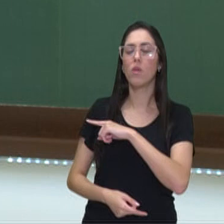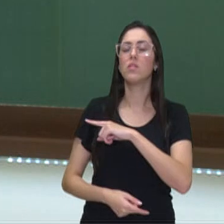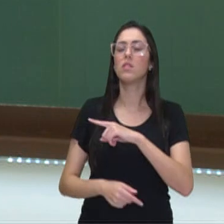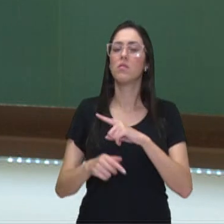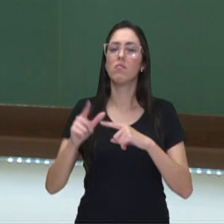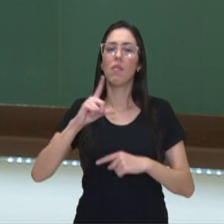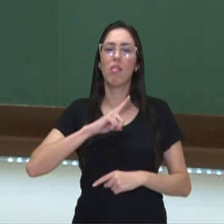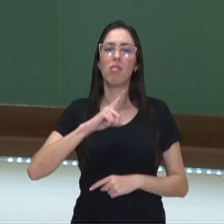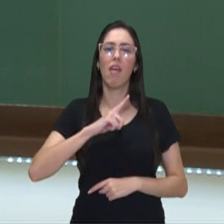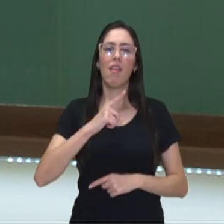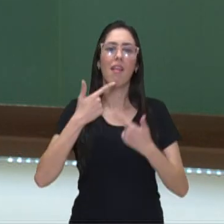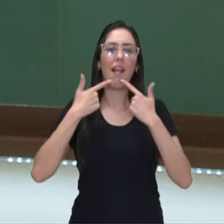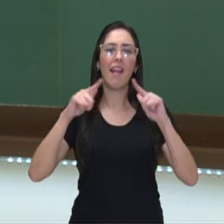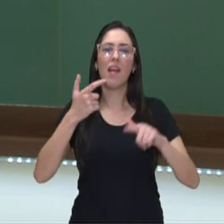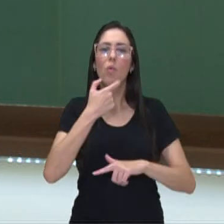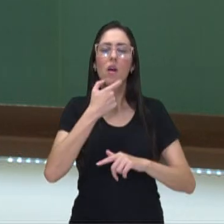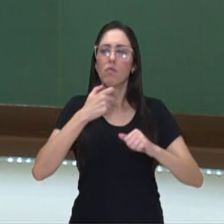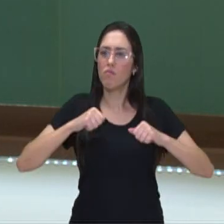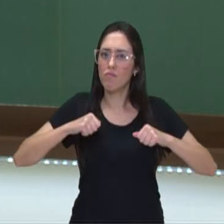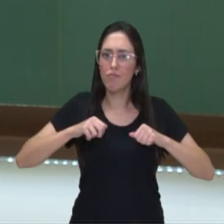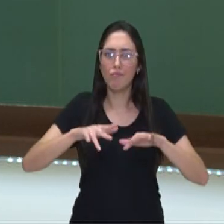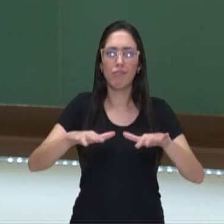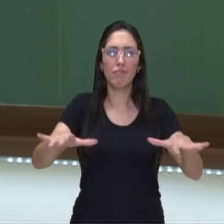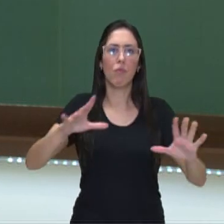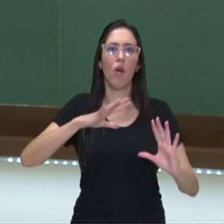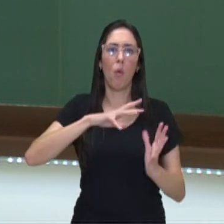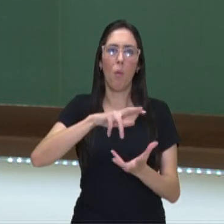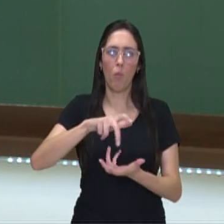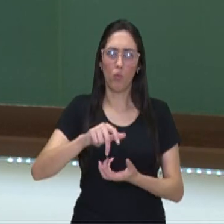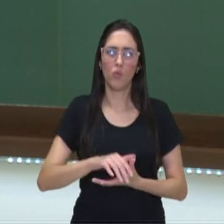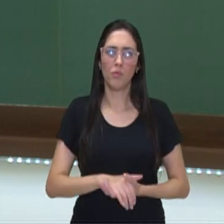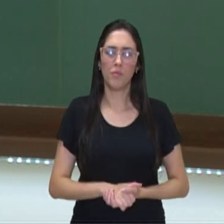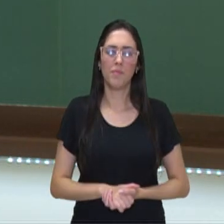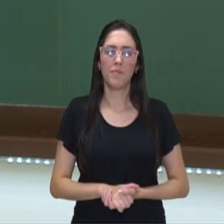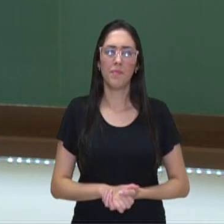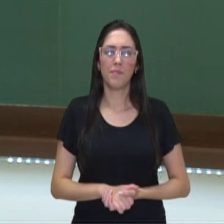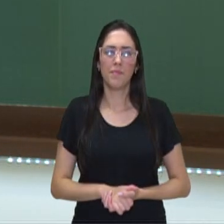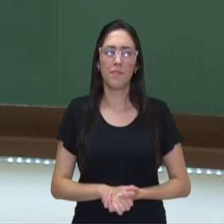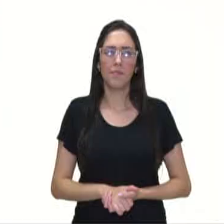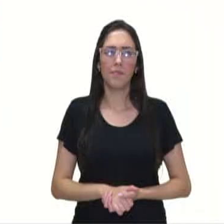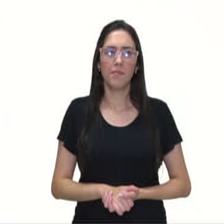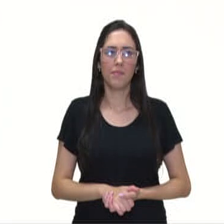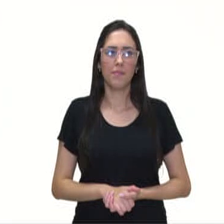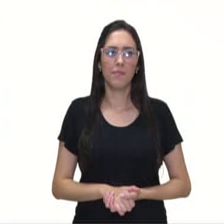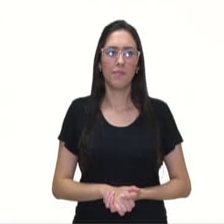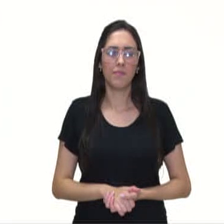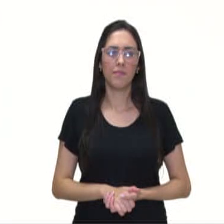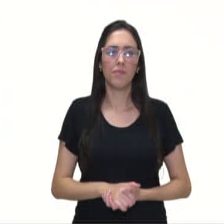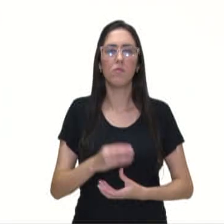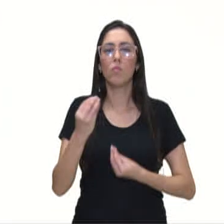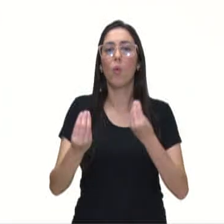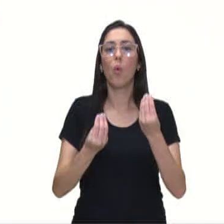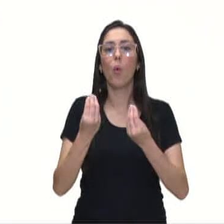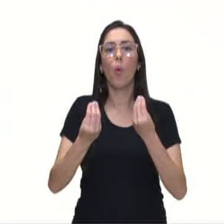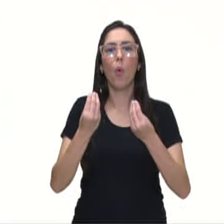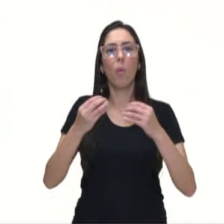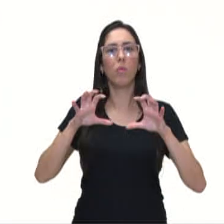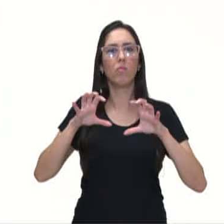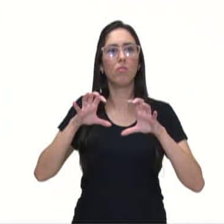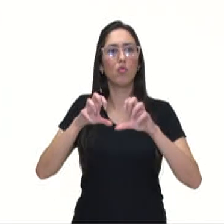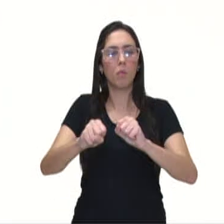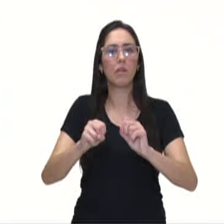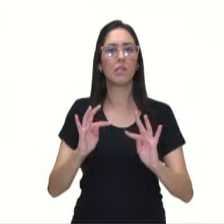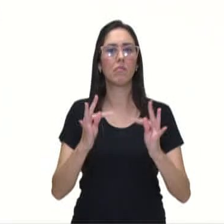inglesa fosse expandisse pelo mundo. A dominação tecnológica americana, que aconteceu lá no